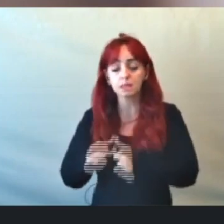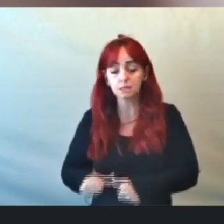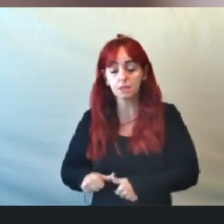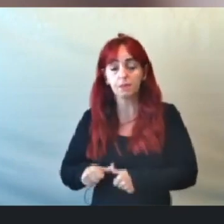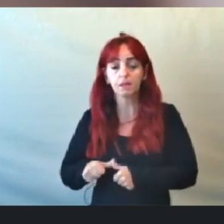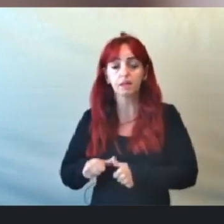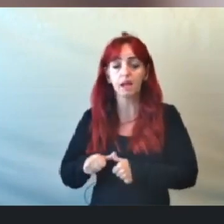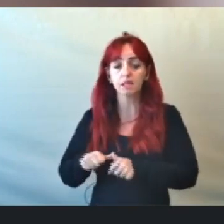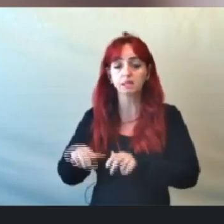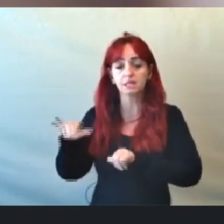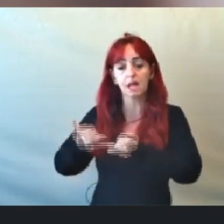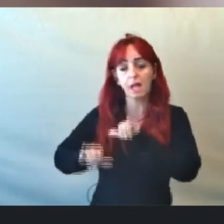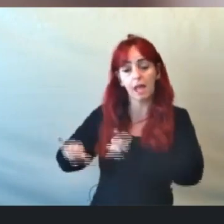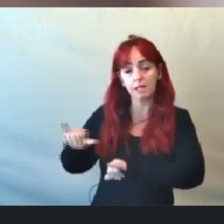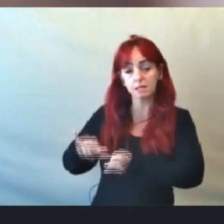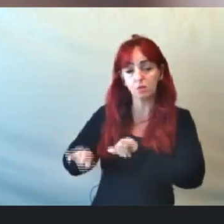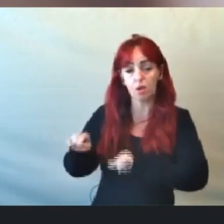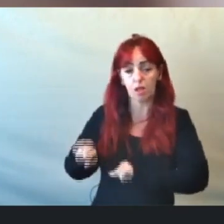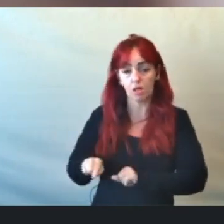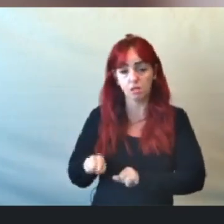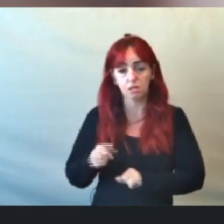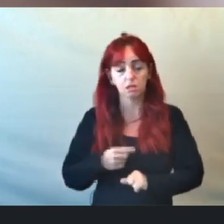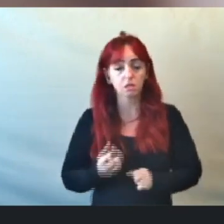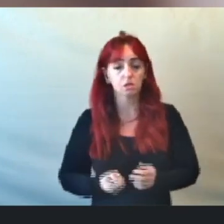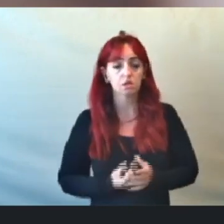ela cria um sedimento estável